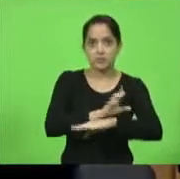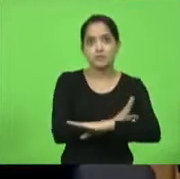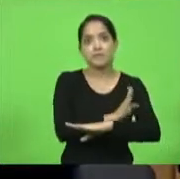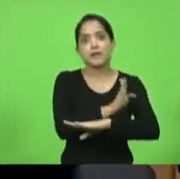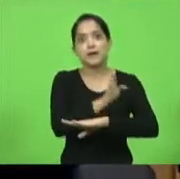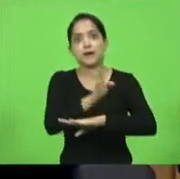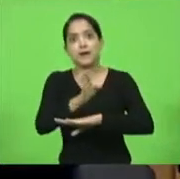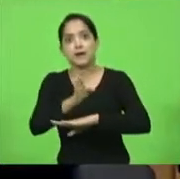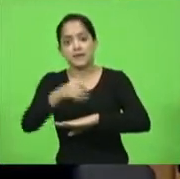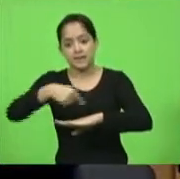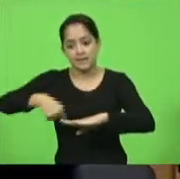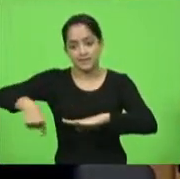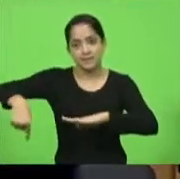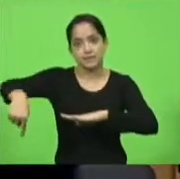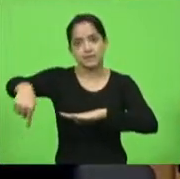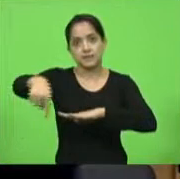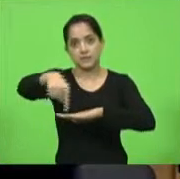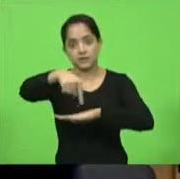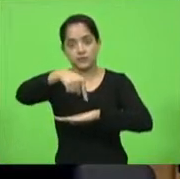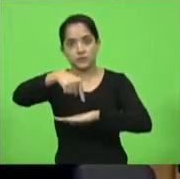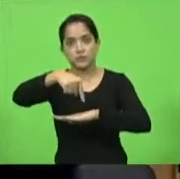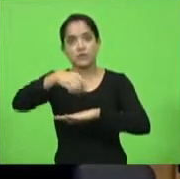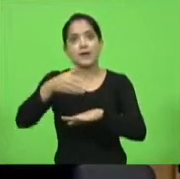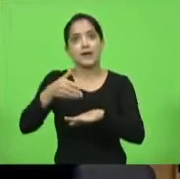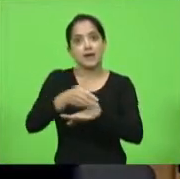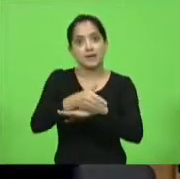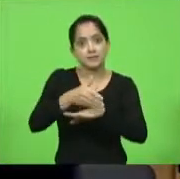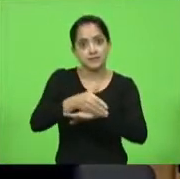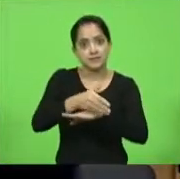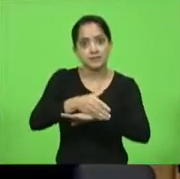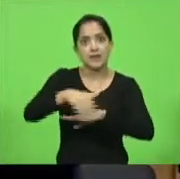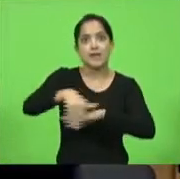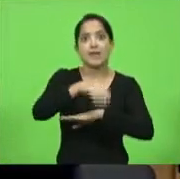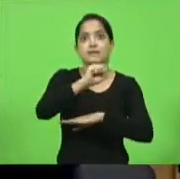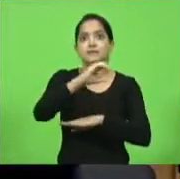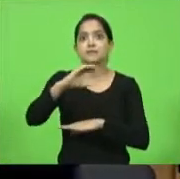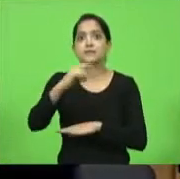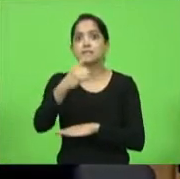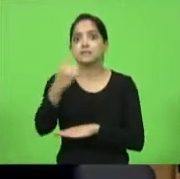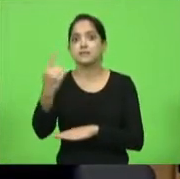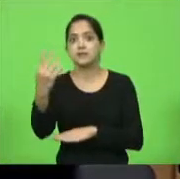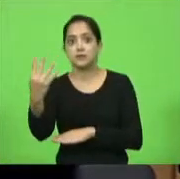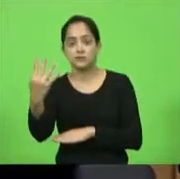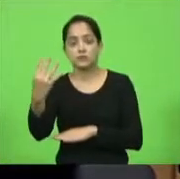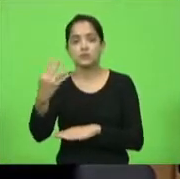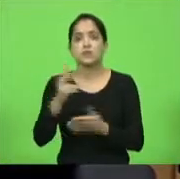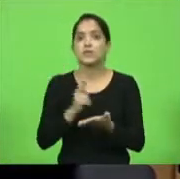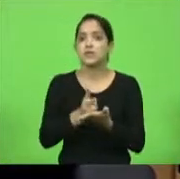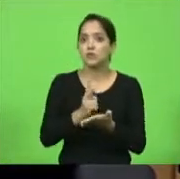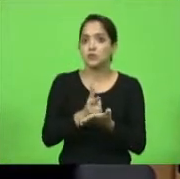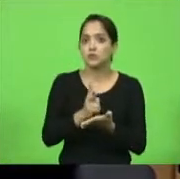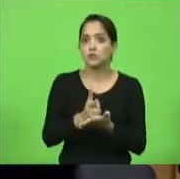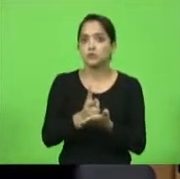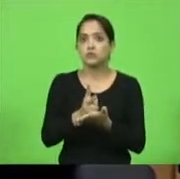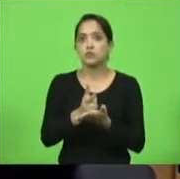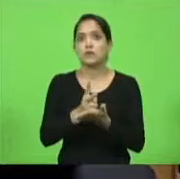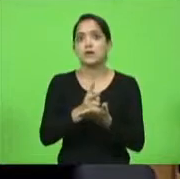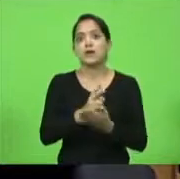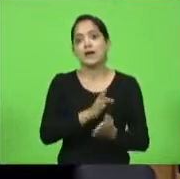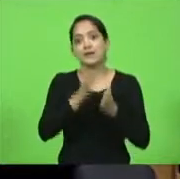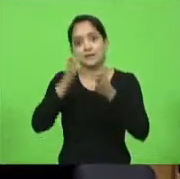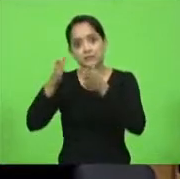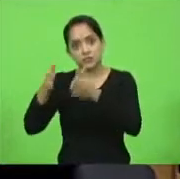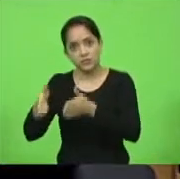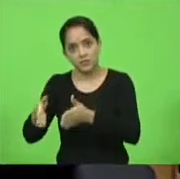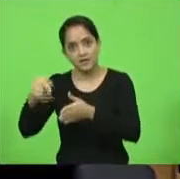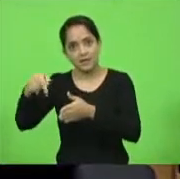trevo que dá acesso à SC-114 e que dá continuidade para vir a Florianópolis. Então,